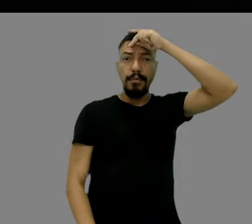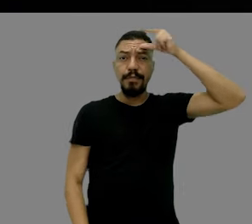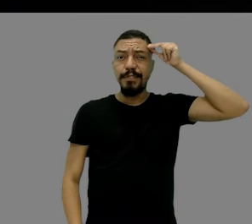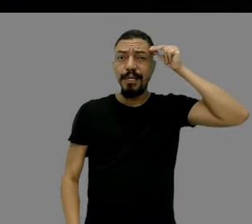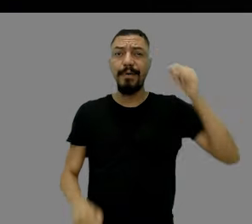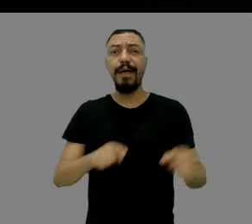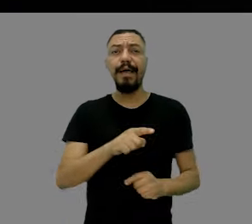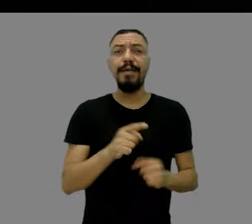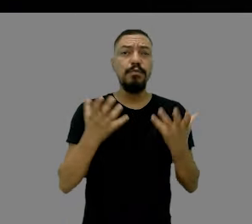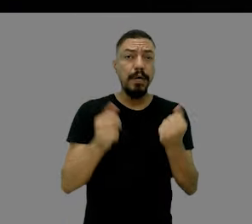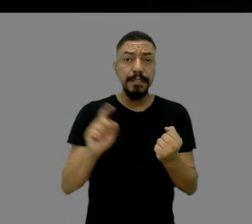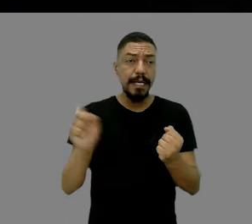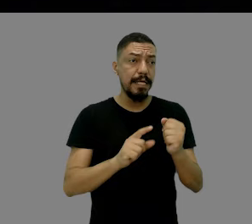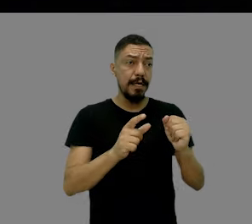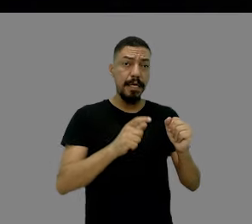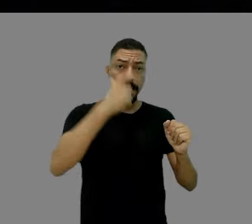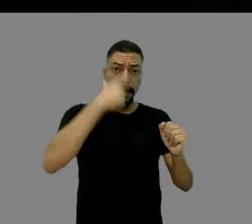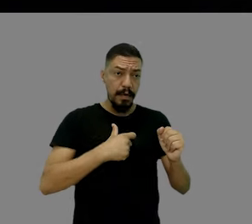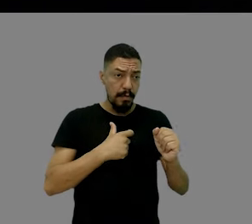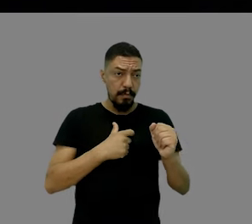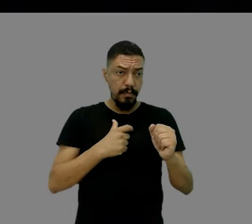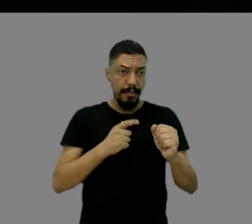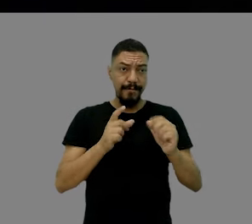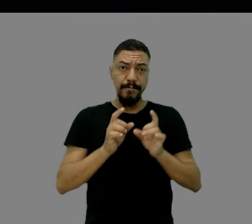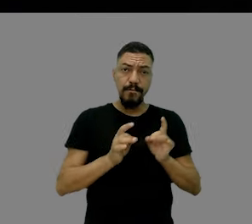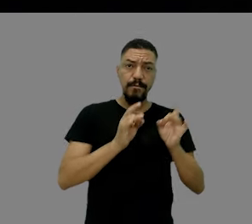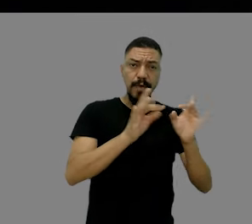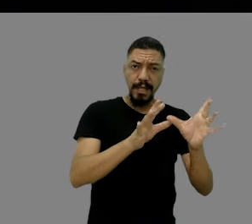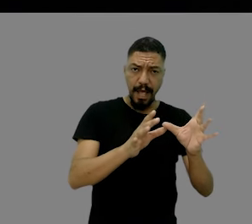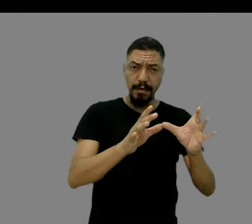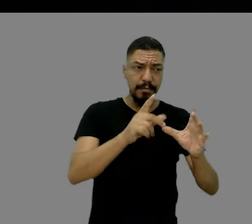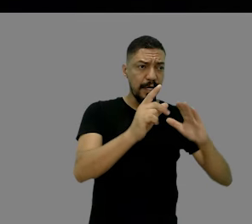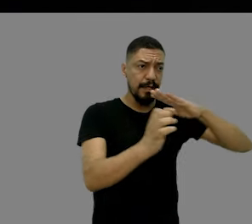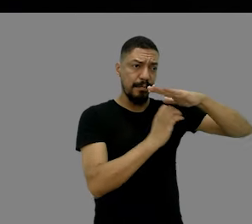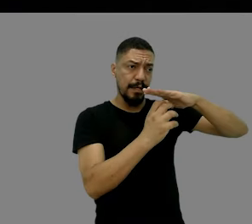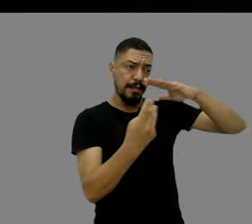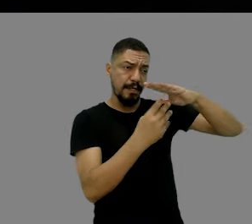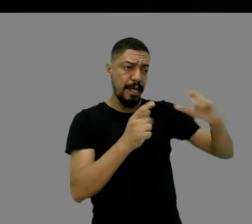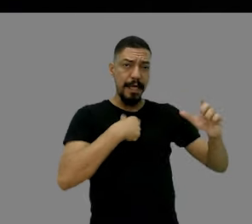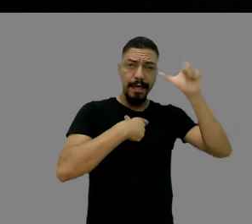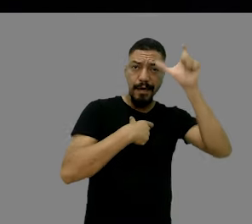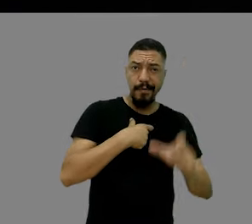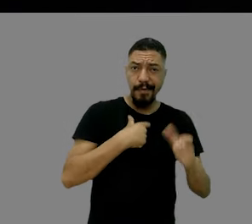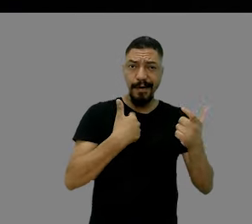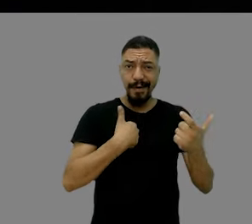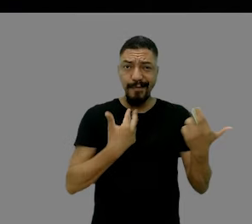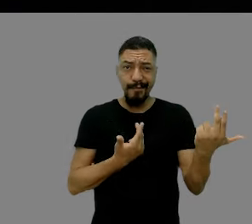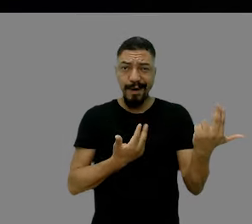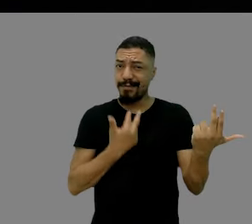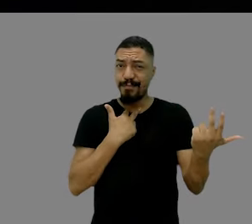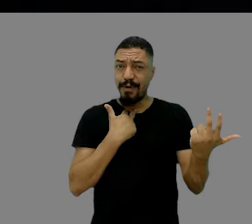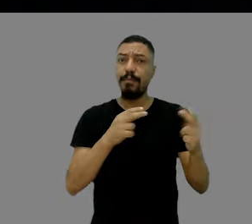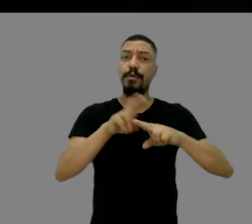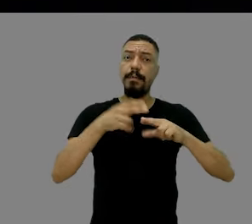branco. Então, são situações distintas. Uma eu tenho uma pessoa física que ganhou e vai contratar